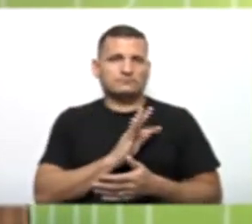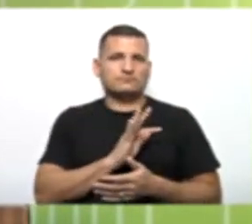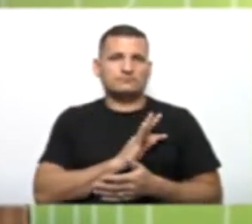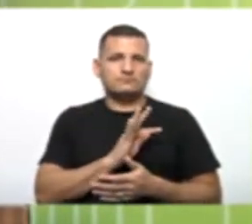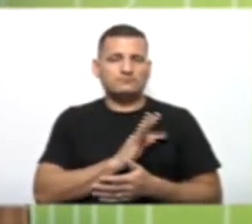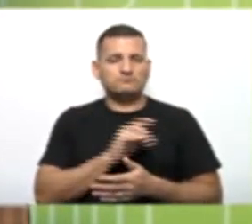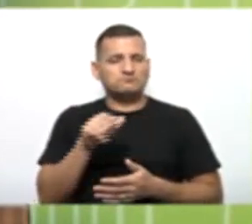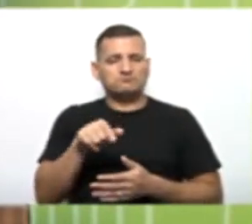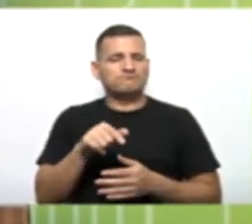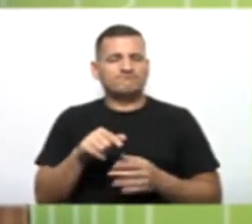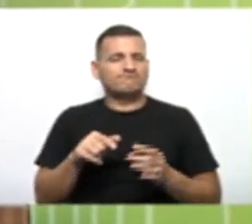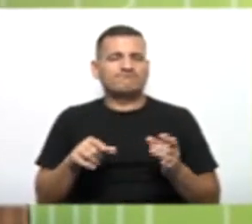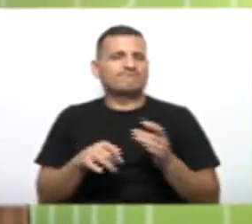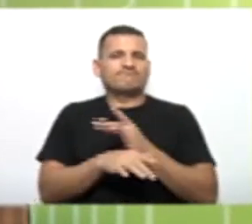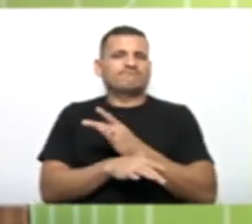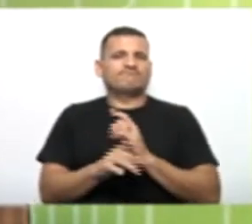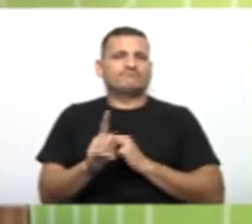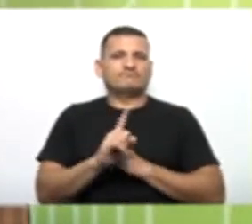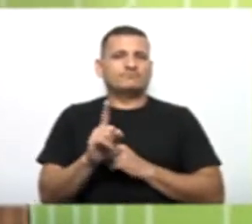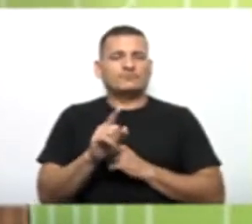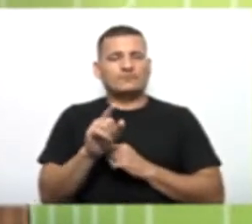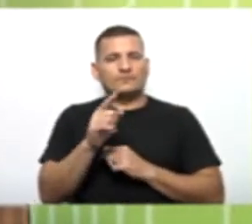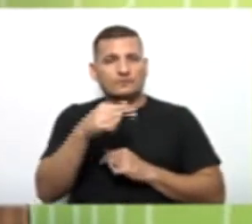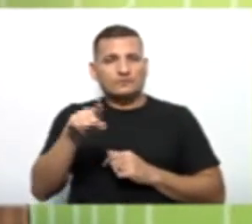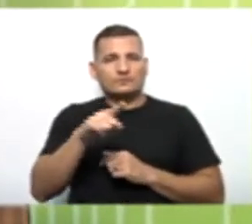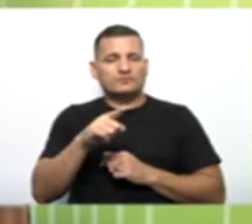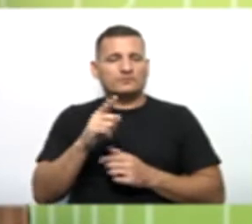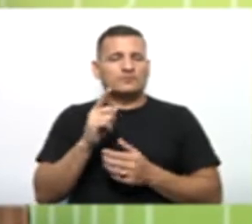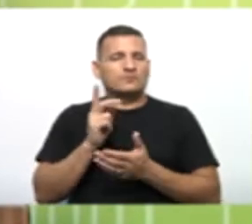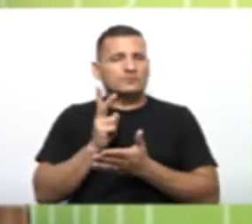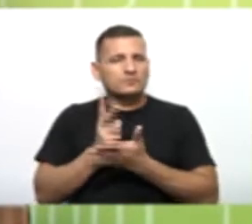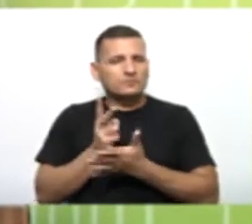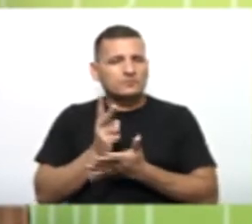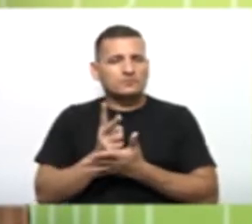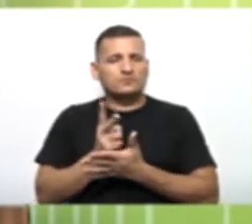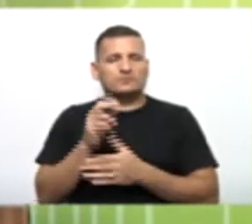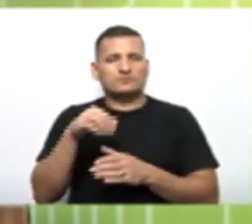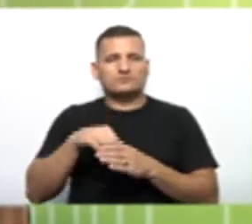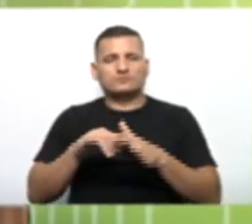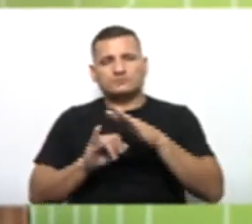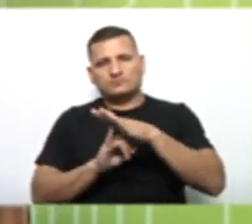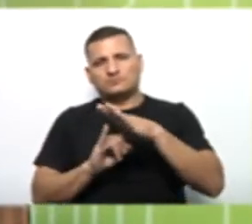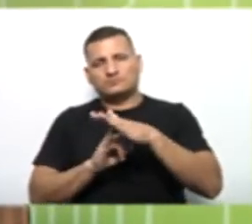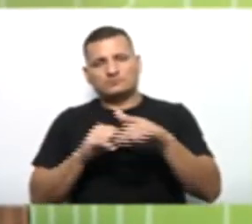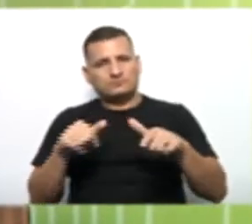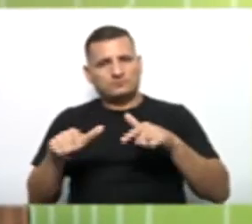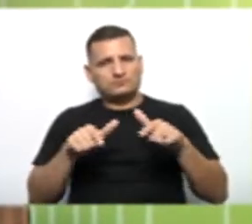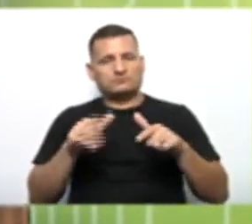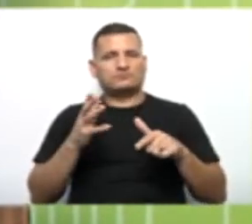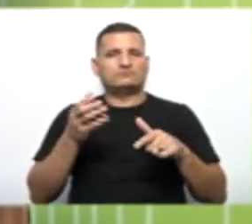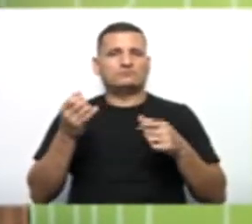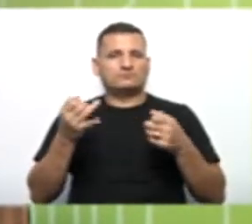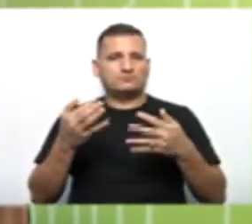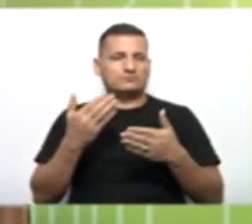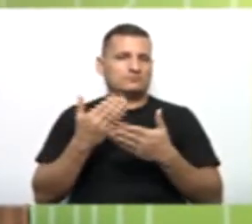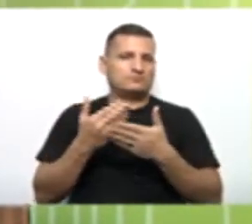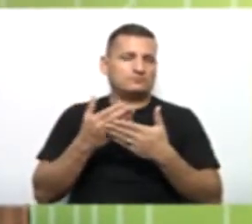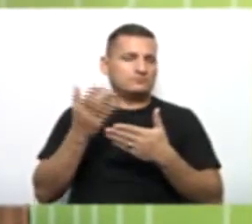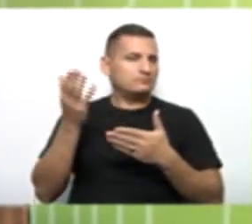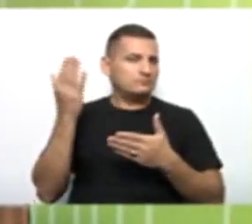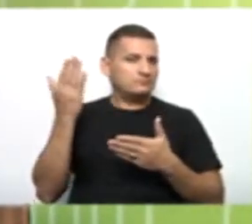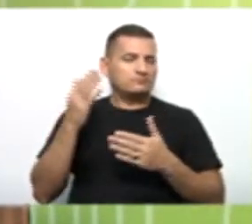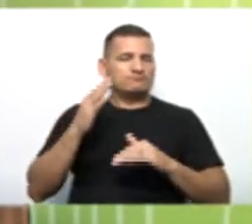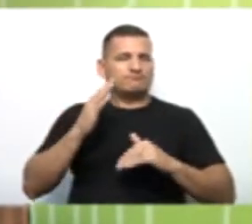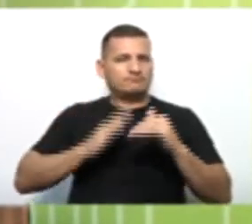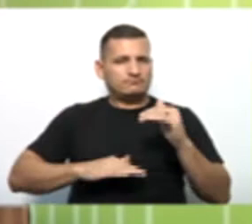ela não é suficiente para que vocês possam se manter e uma instituição não é como eu falei na aula passada muitos